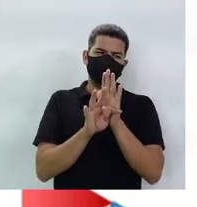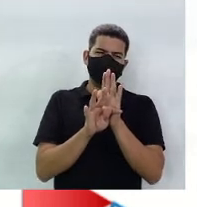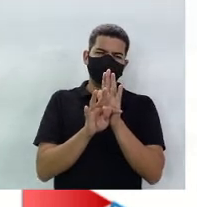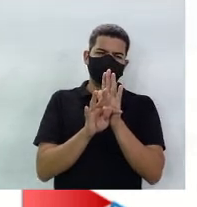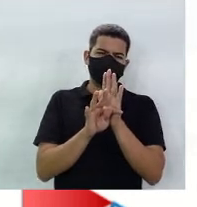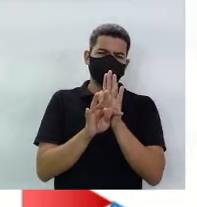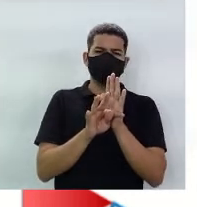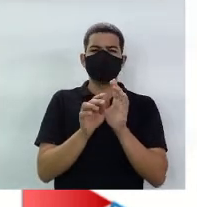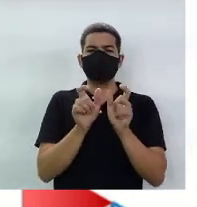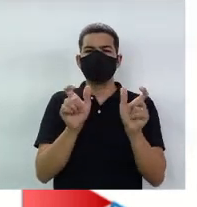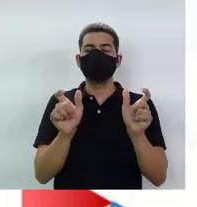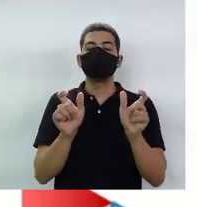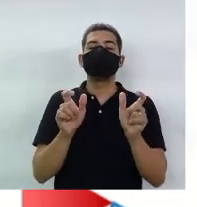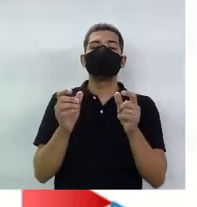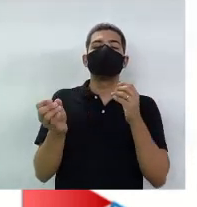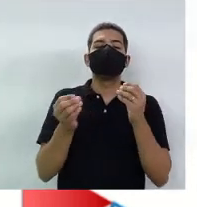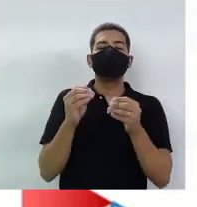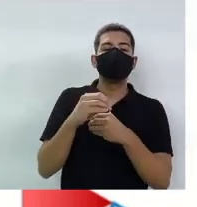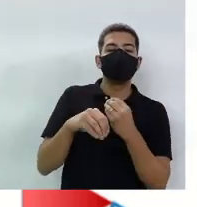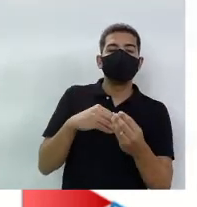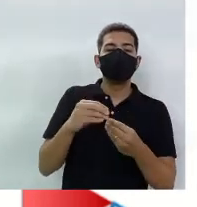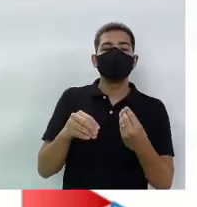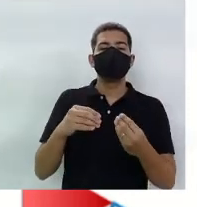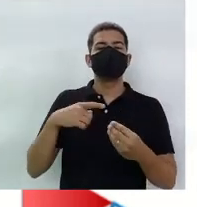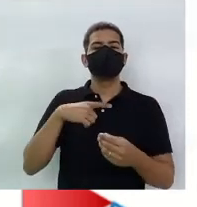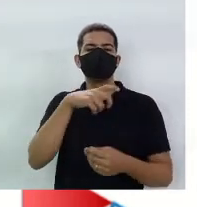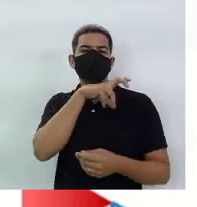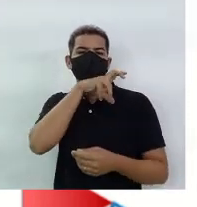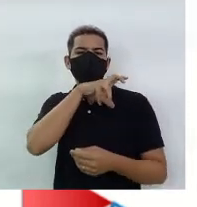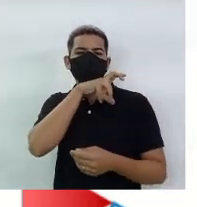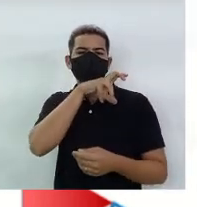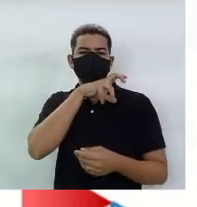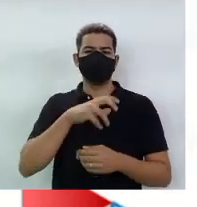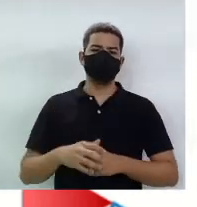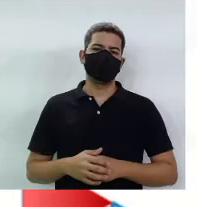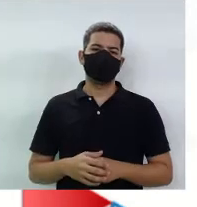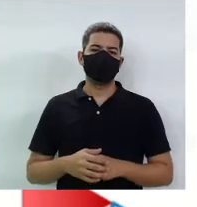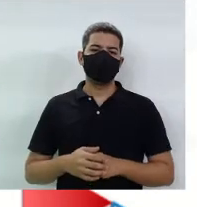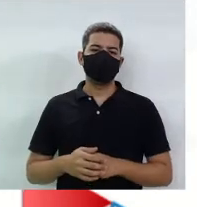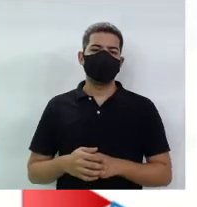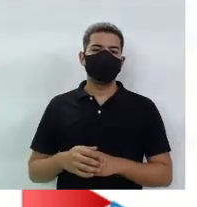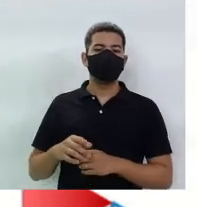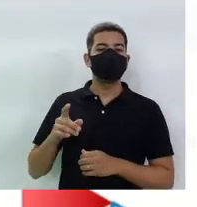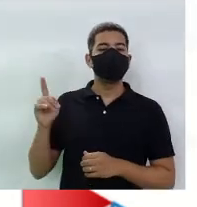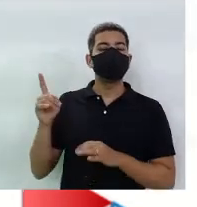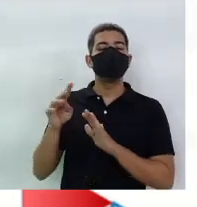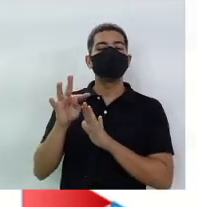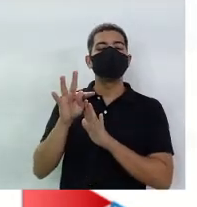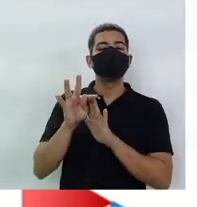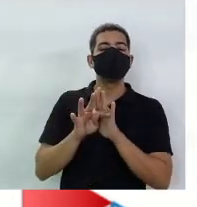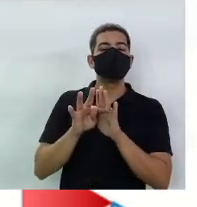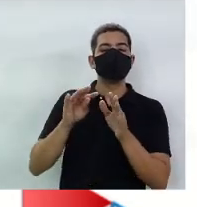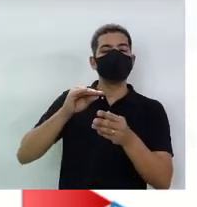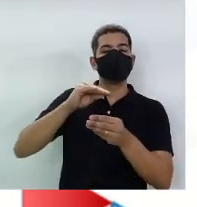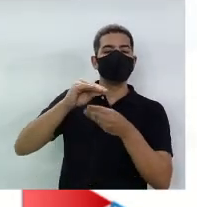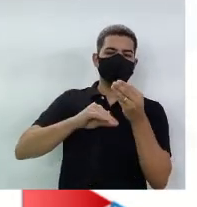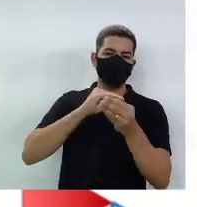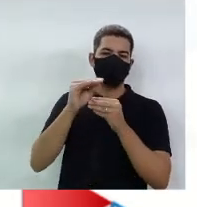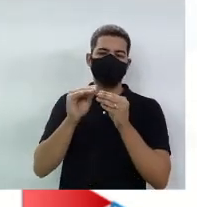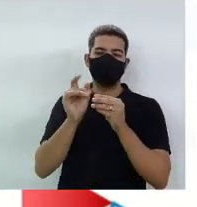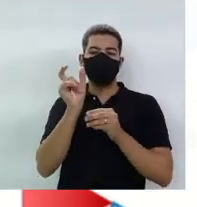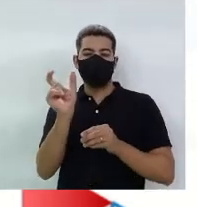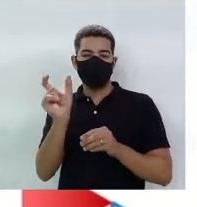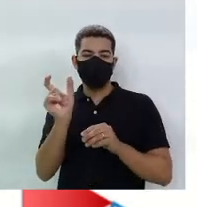verbal, as palavras e a imagem. Nós temos justamente o quê? Um texto misto.